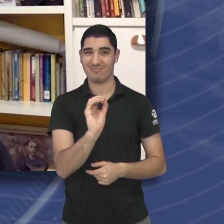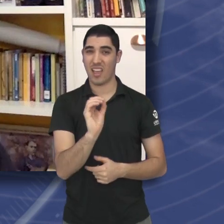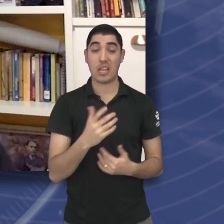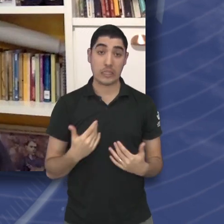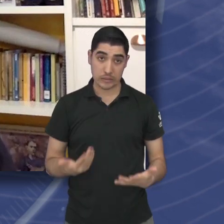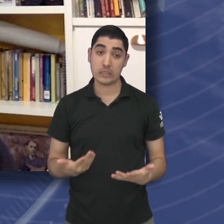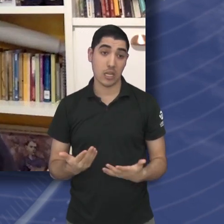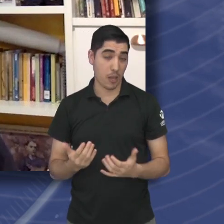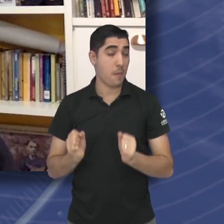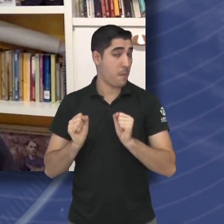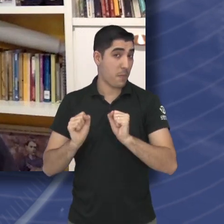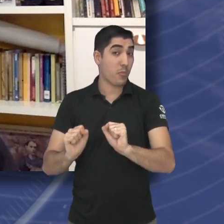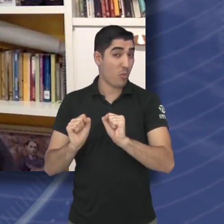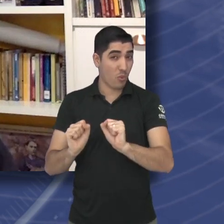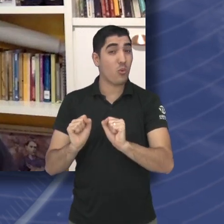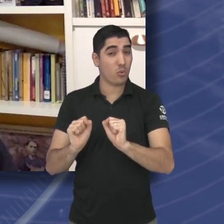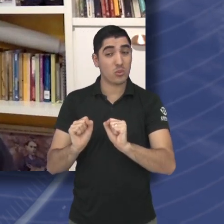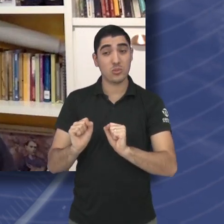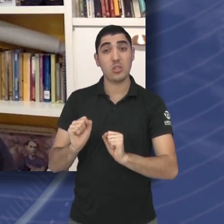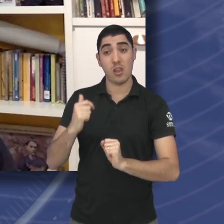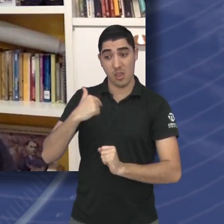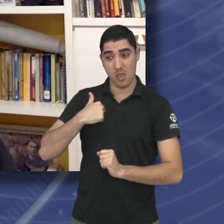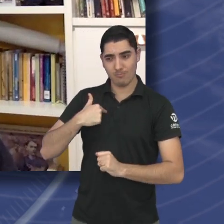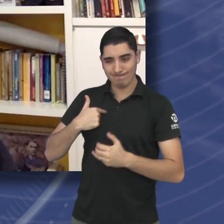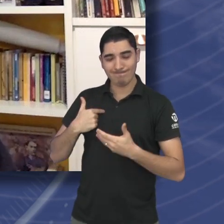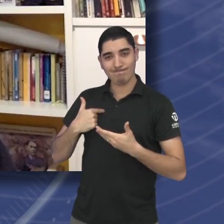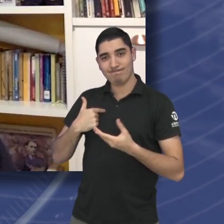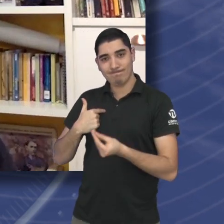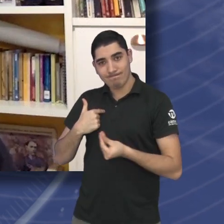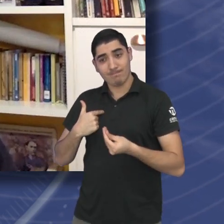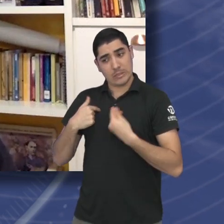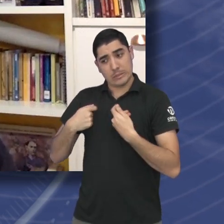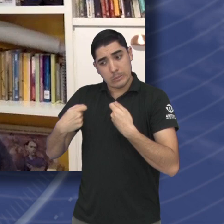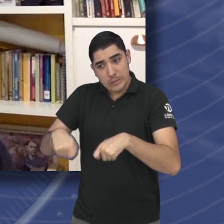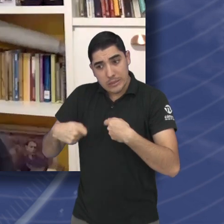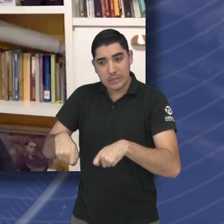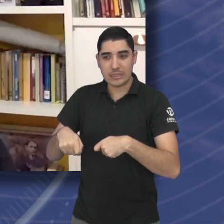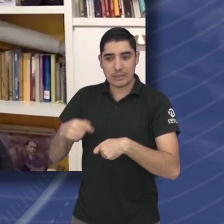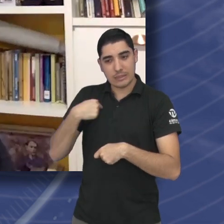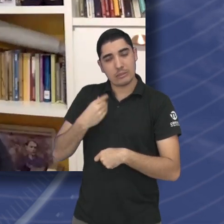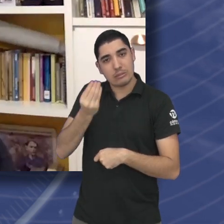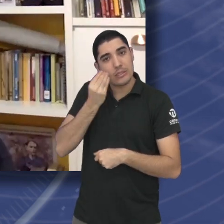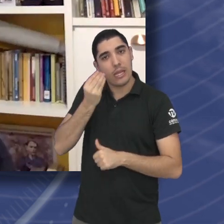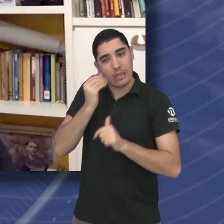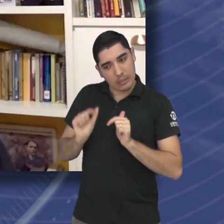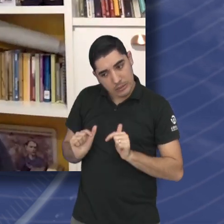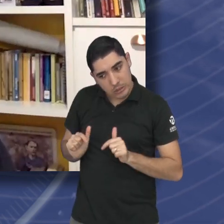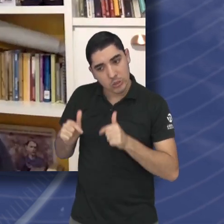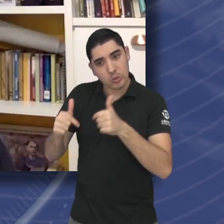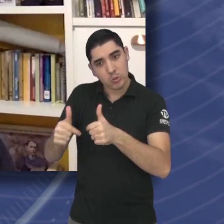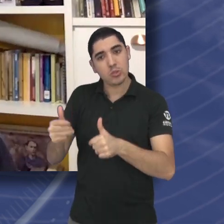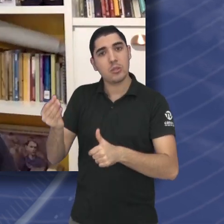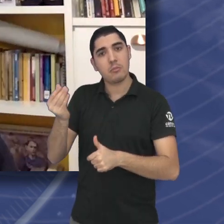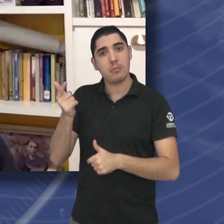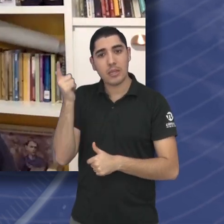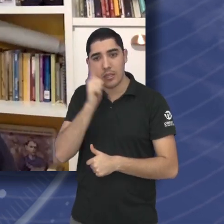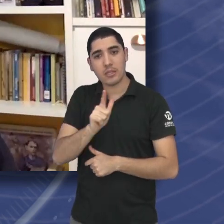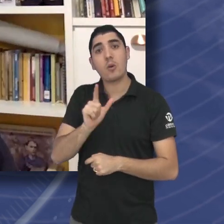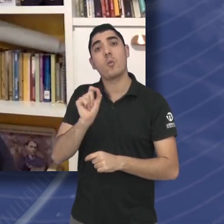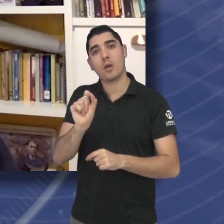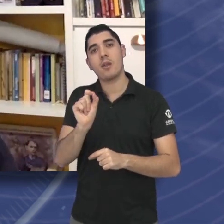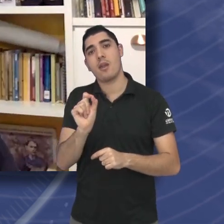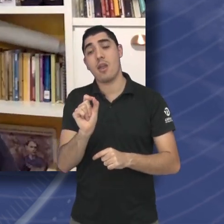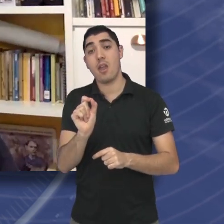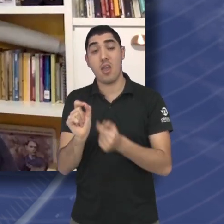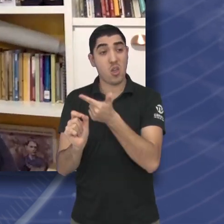você pode ser que tenha necessidade de entrar ou de submeter a parâmetros, a ditames aos quais